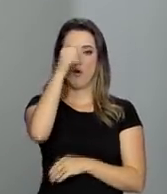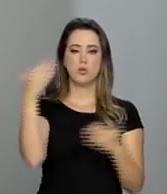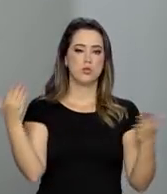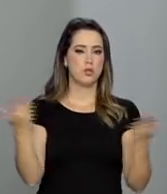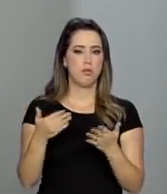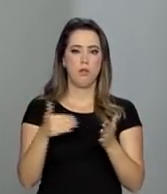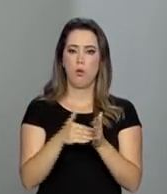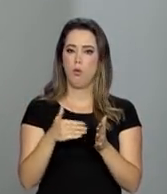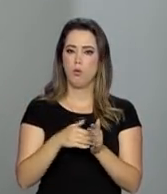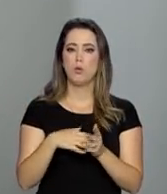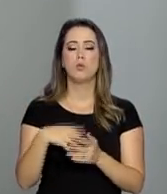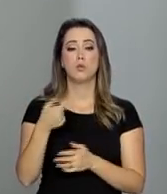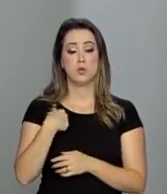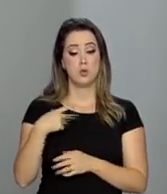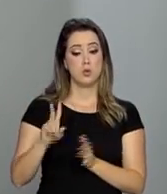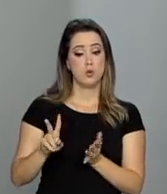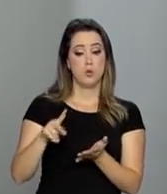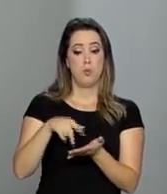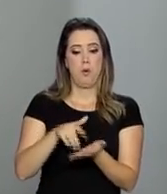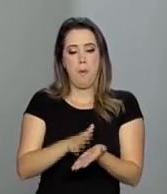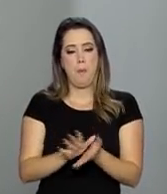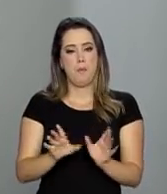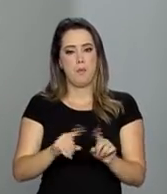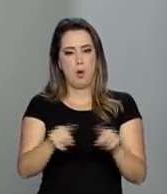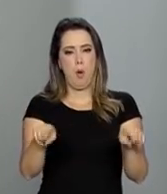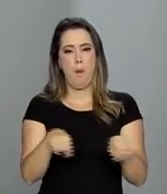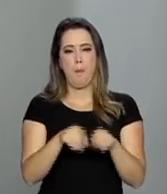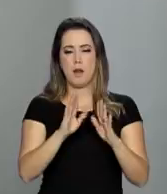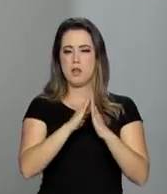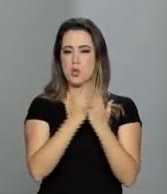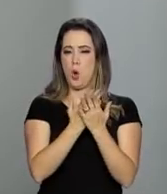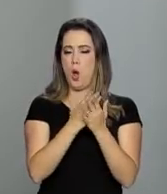hoje, tanto na sua Império Serrano, quanto na